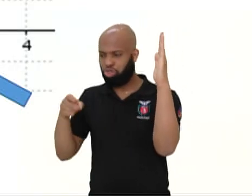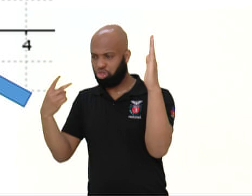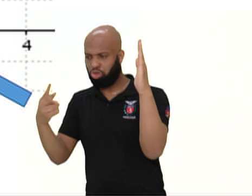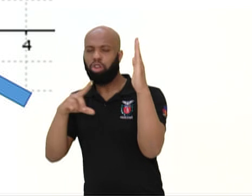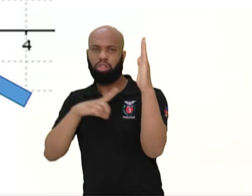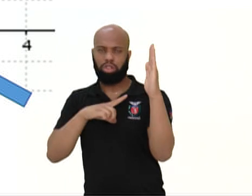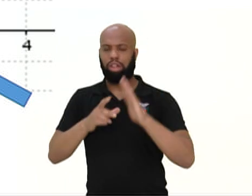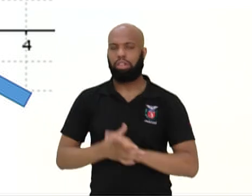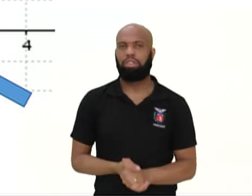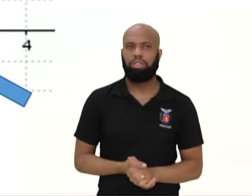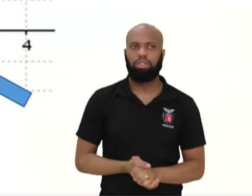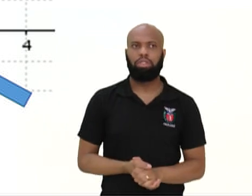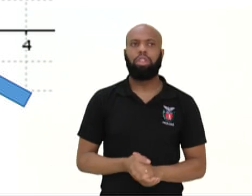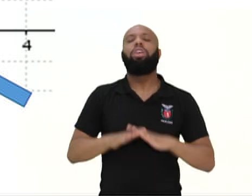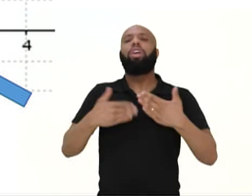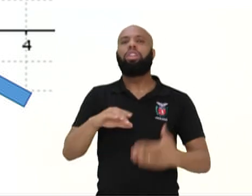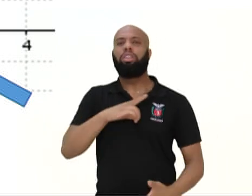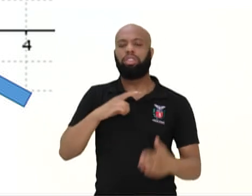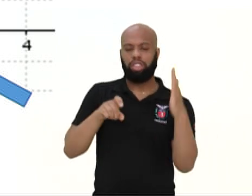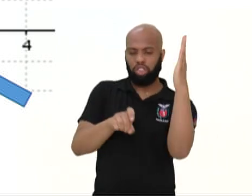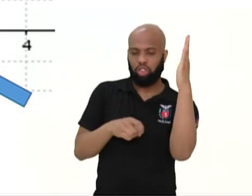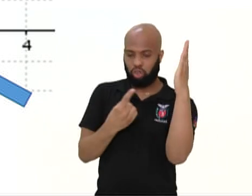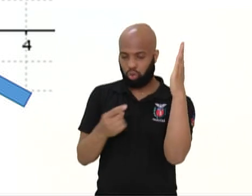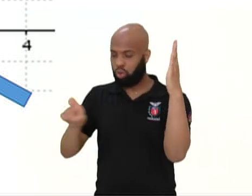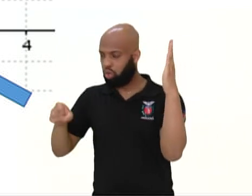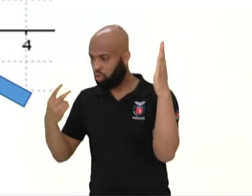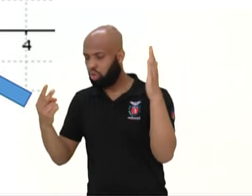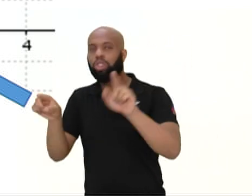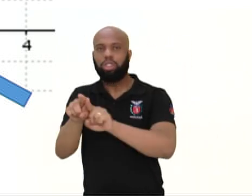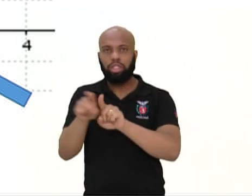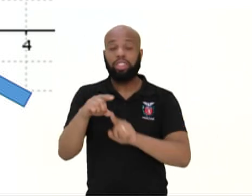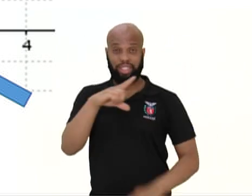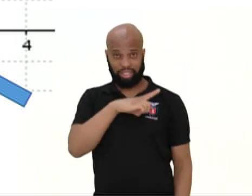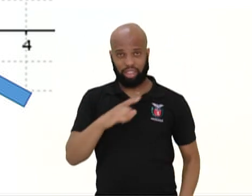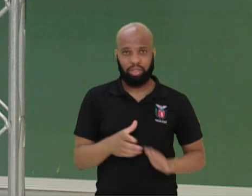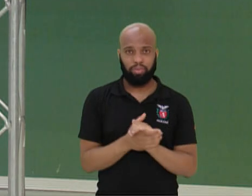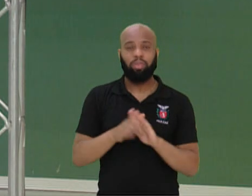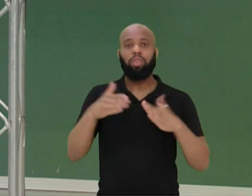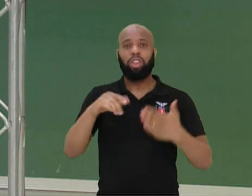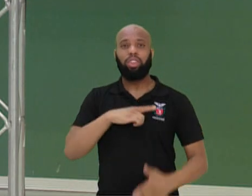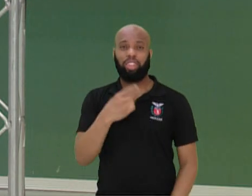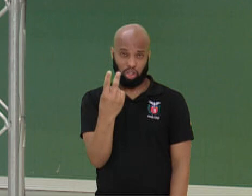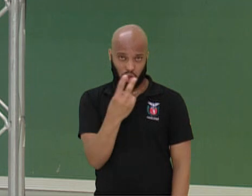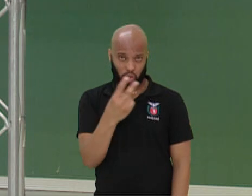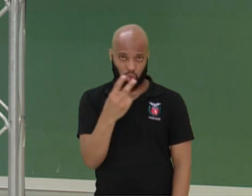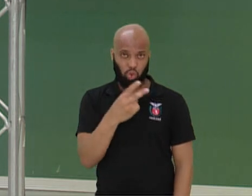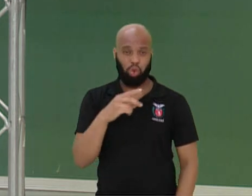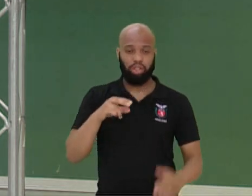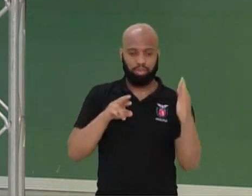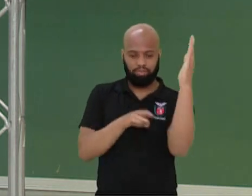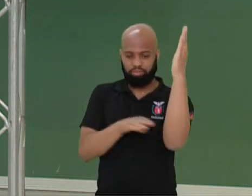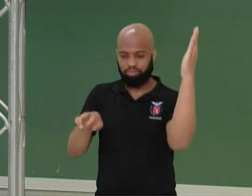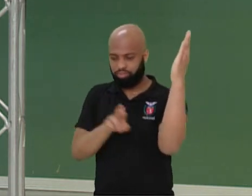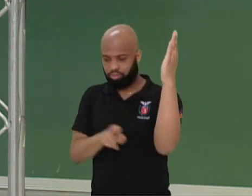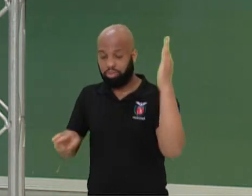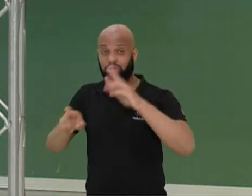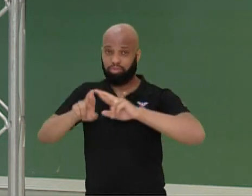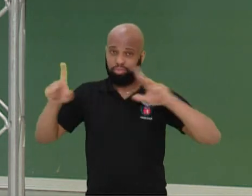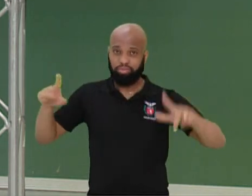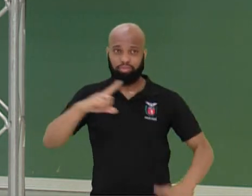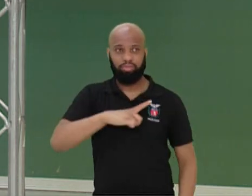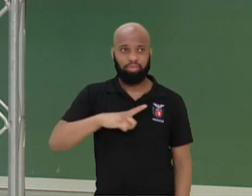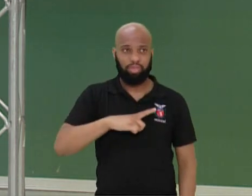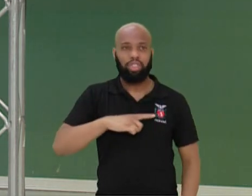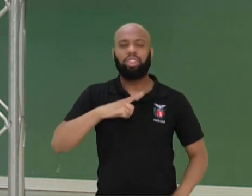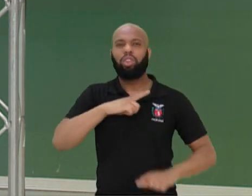faz a ordem nesse caso. Então eu tenho x1 e x2, né? O x2 e x1. Eu tenho duas raízes distintas, dois números distintos.